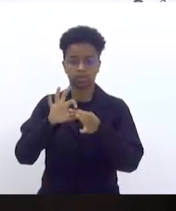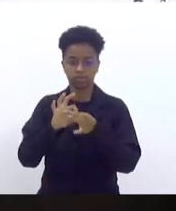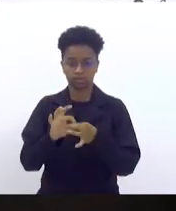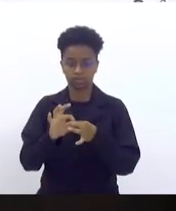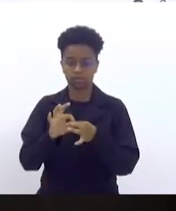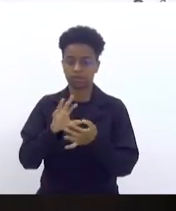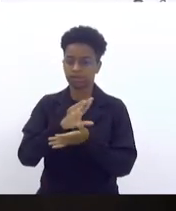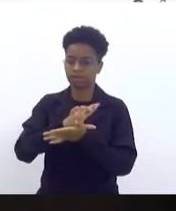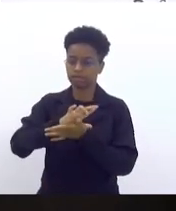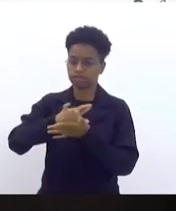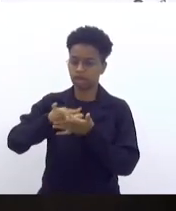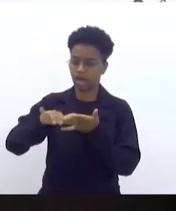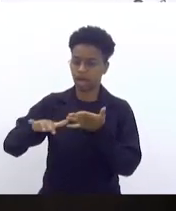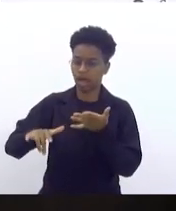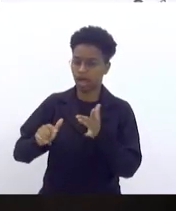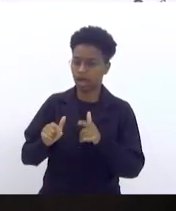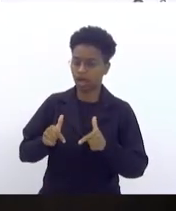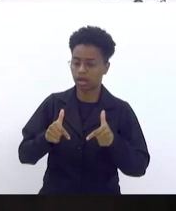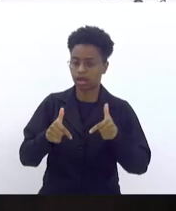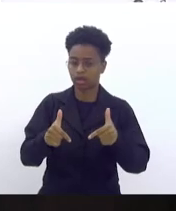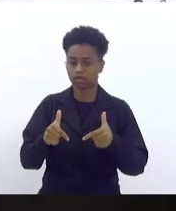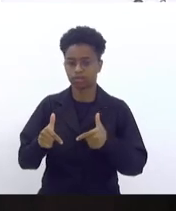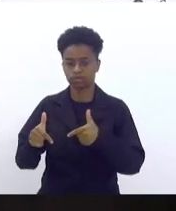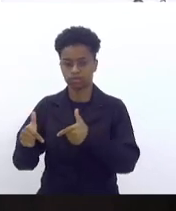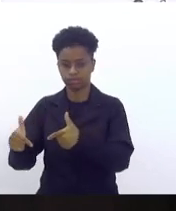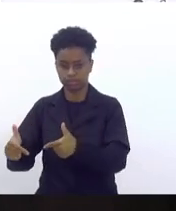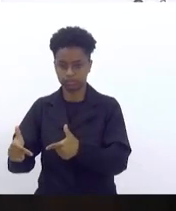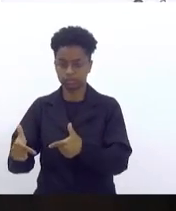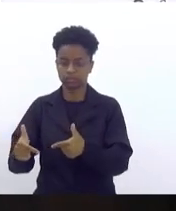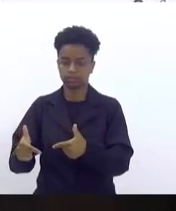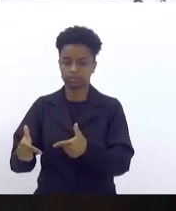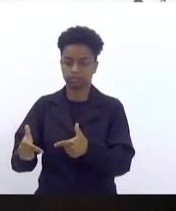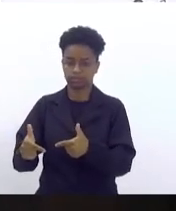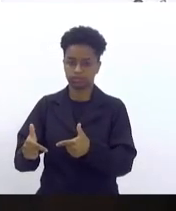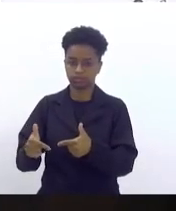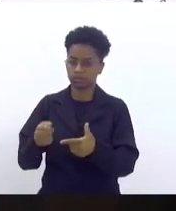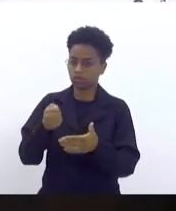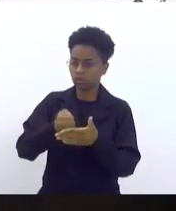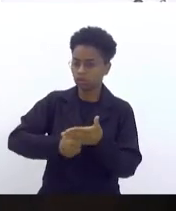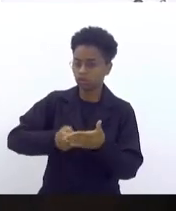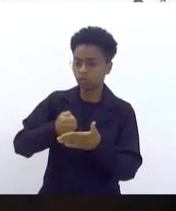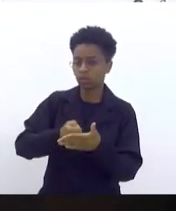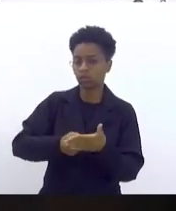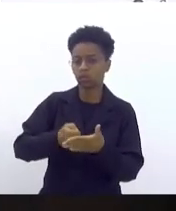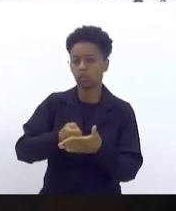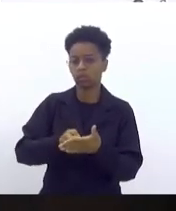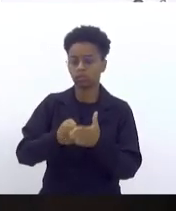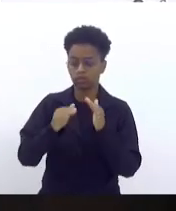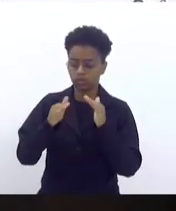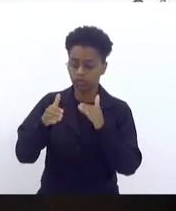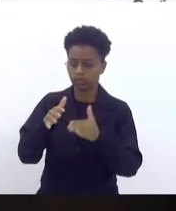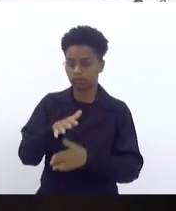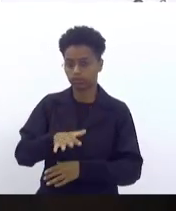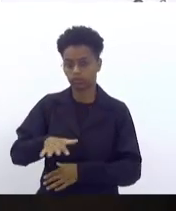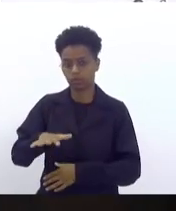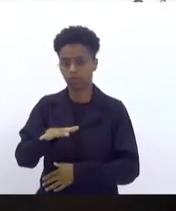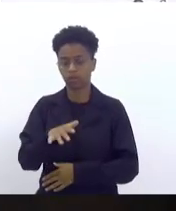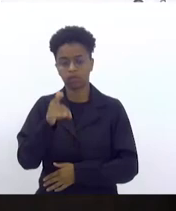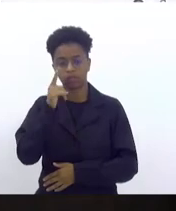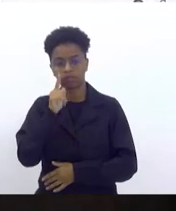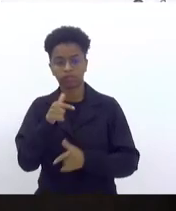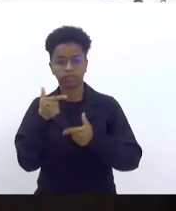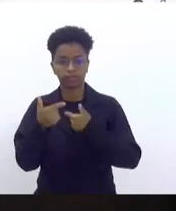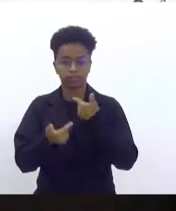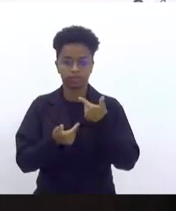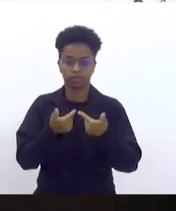os diversos atores né que militam que lutam por essa causa trabalhem